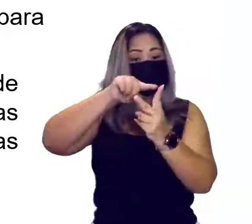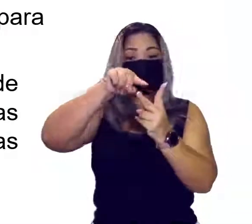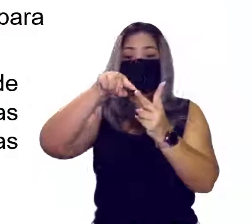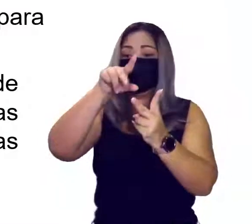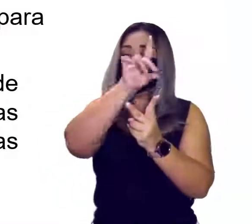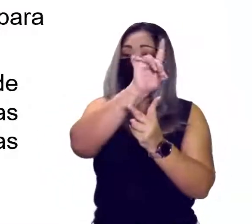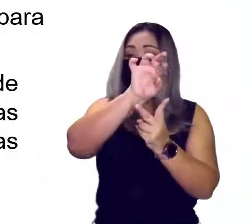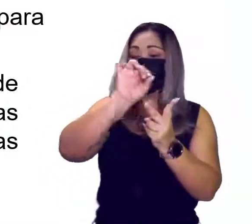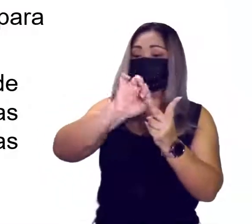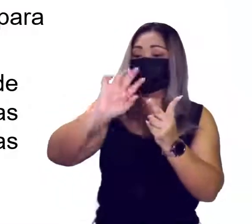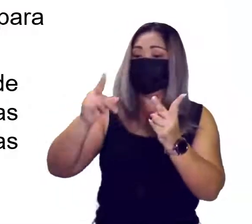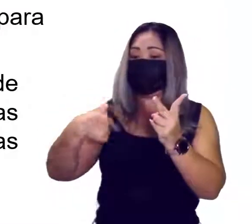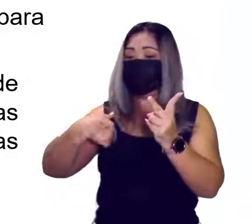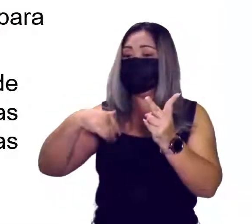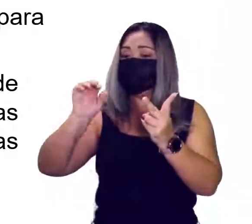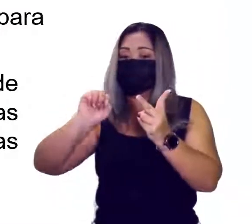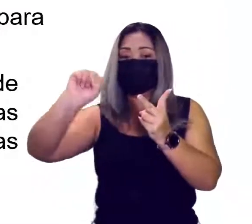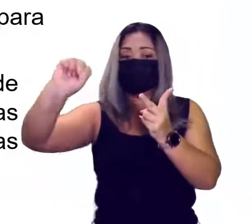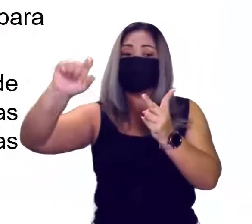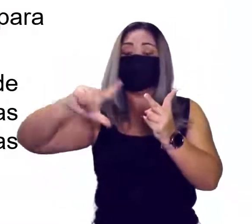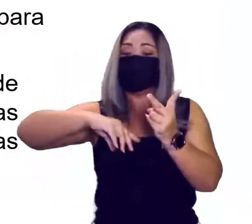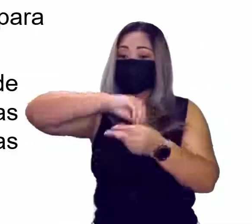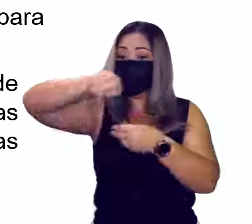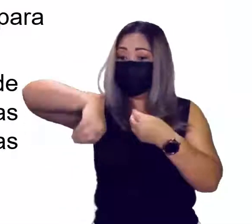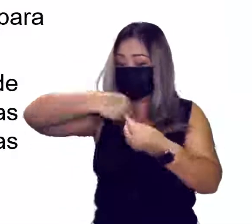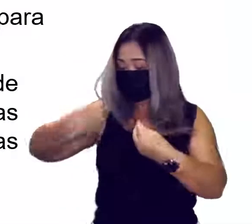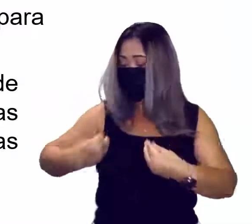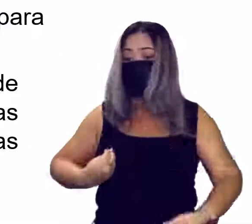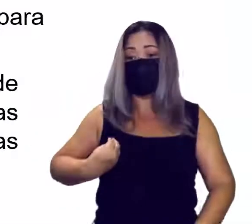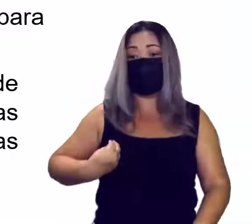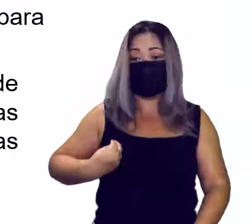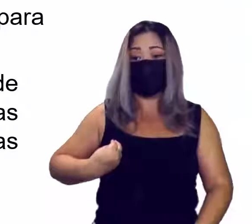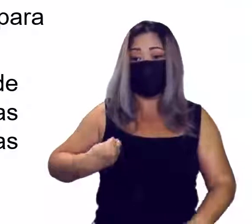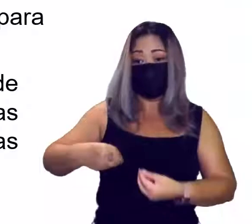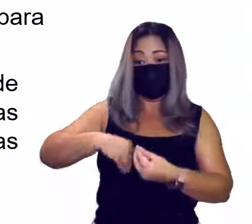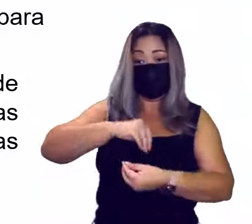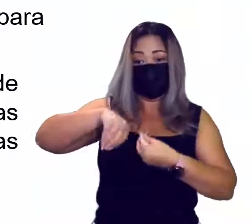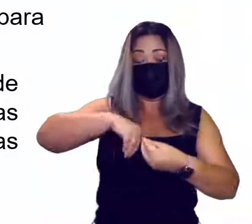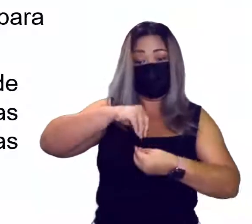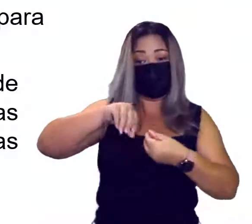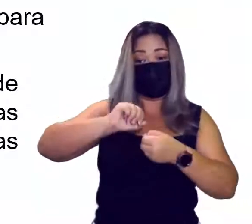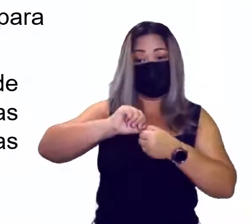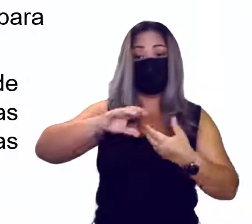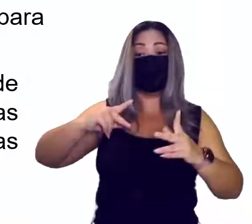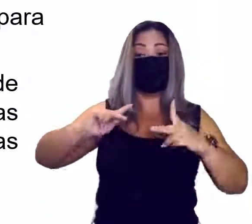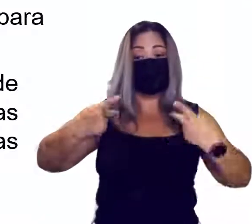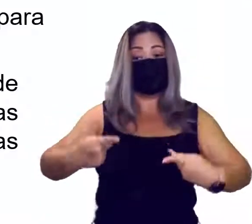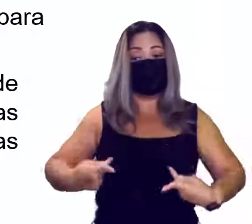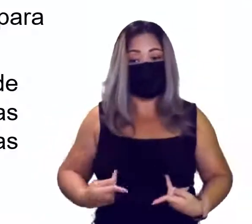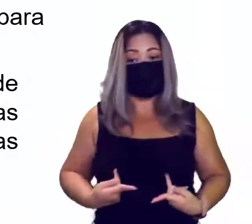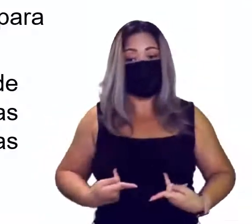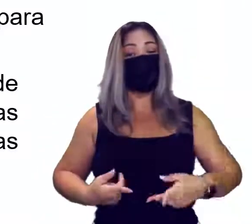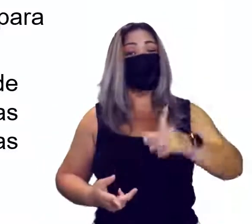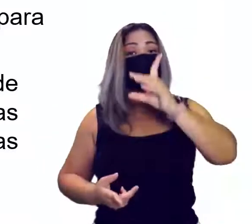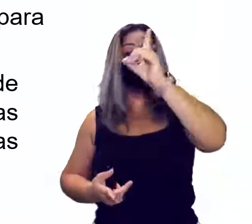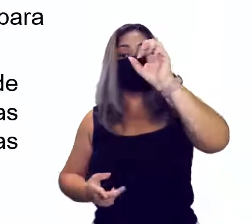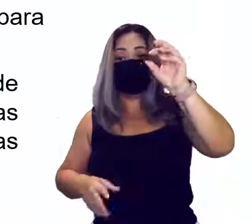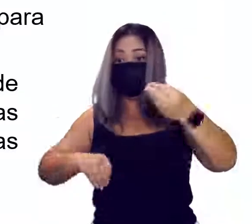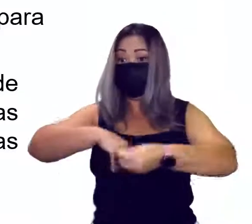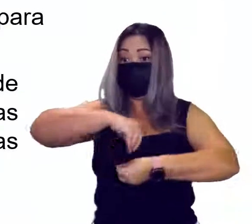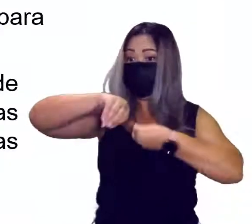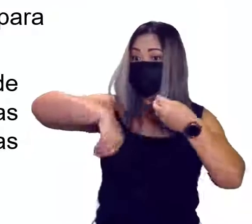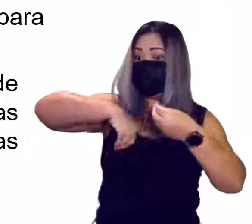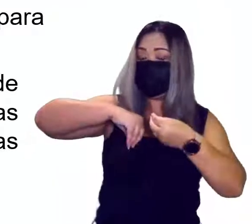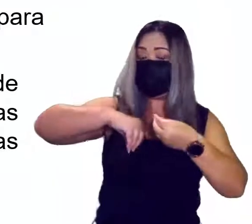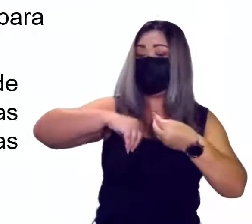seu envolvimento com os humanos, pode-se dizer que um semideus é envolvimento com Deus e humano, tá?